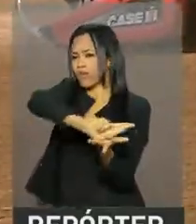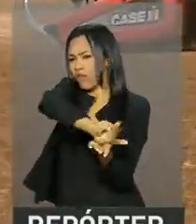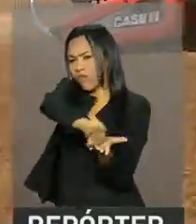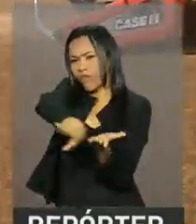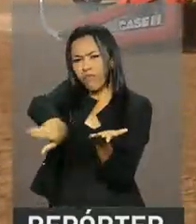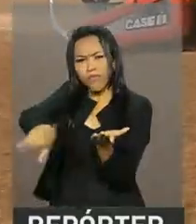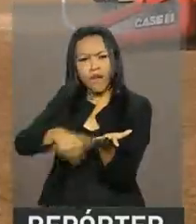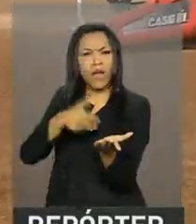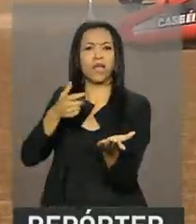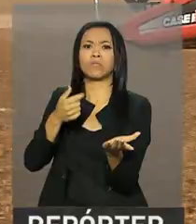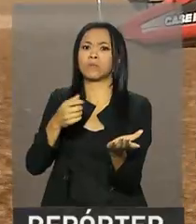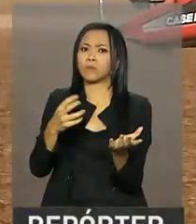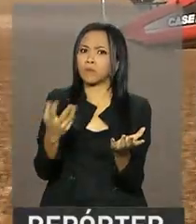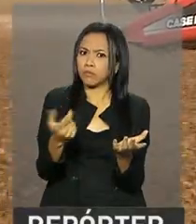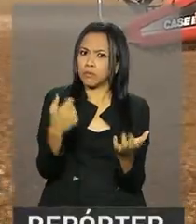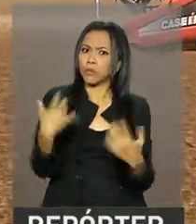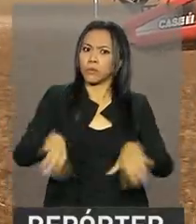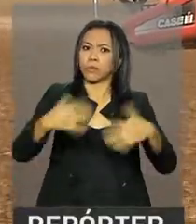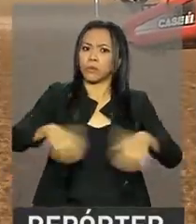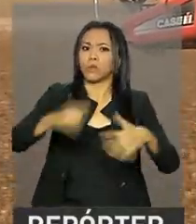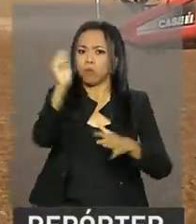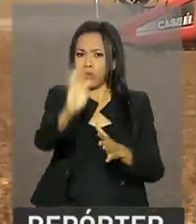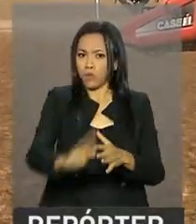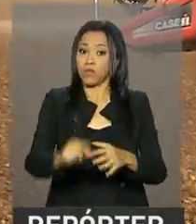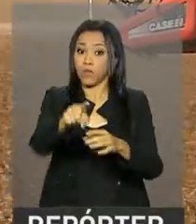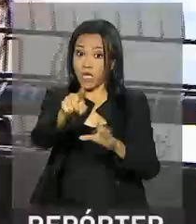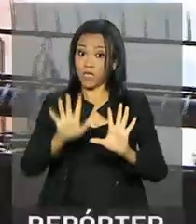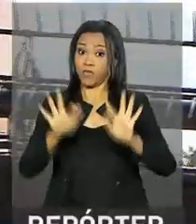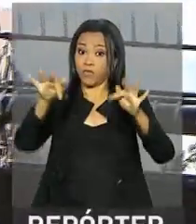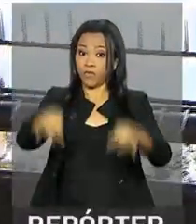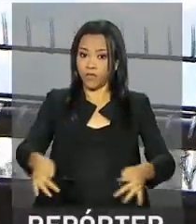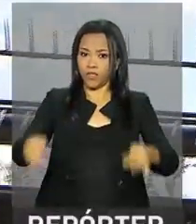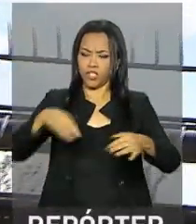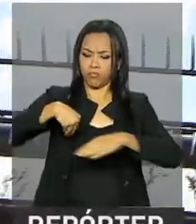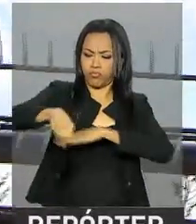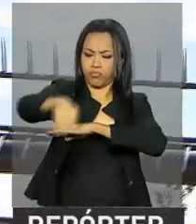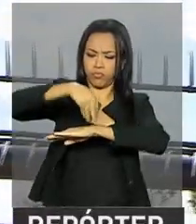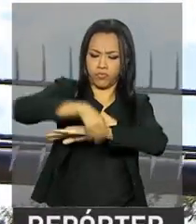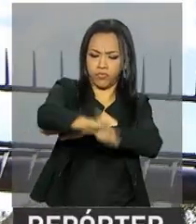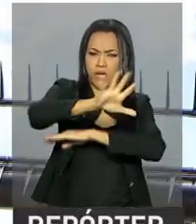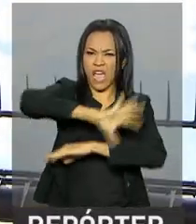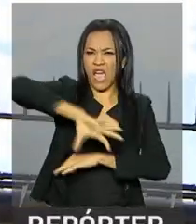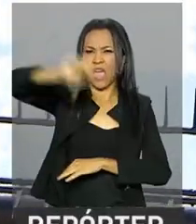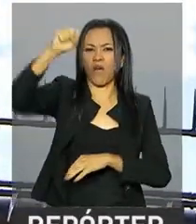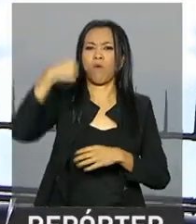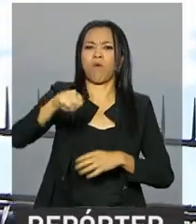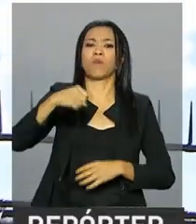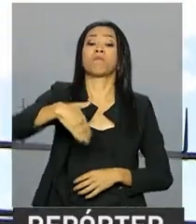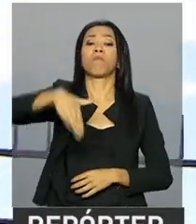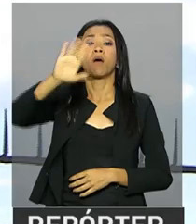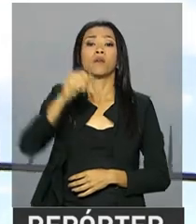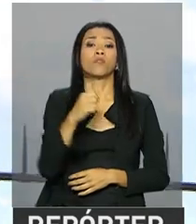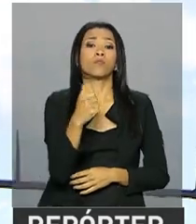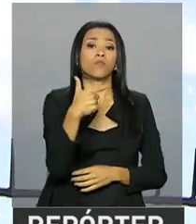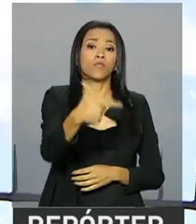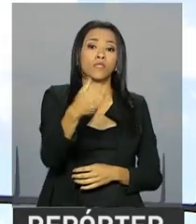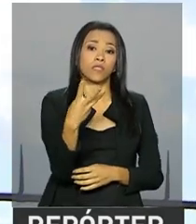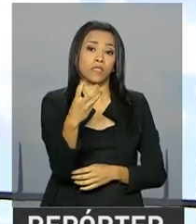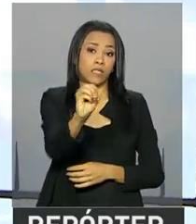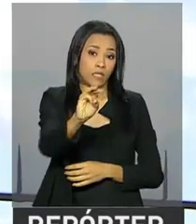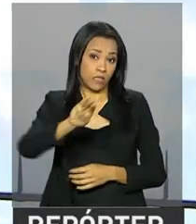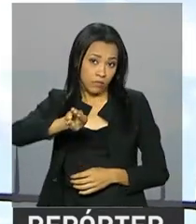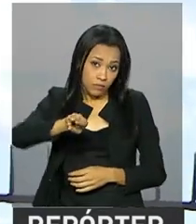serviços produzidos no país. E a safra que se encerra é a maior da história. Mais de 230 milhões de